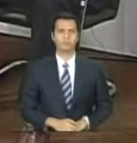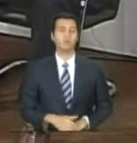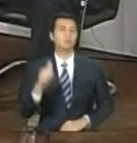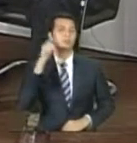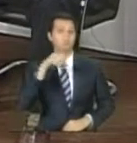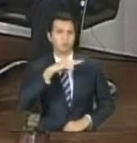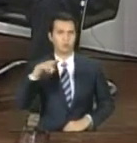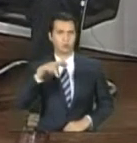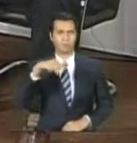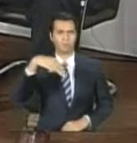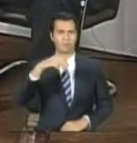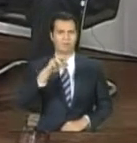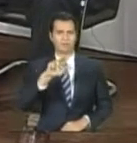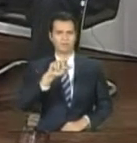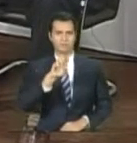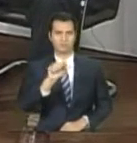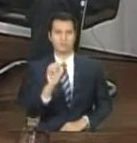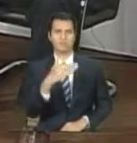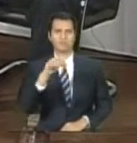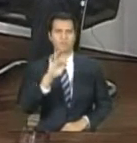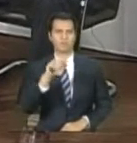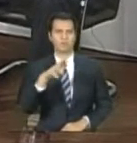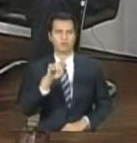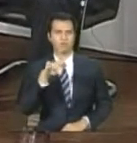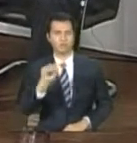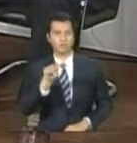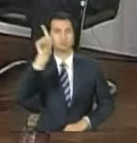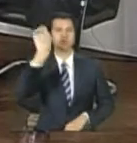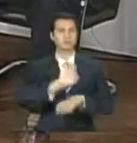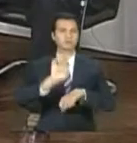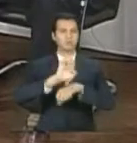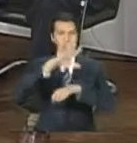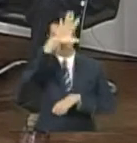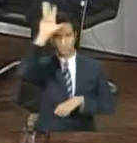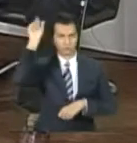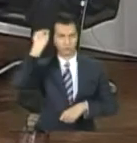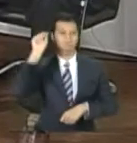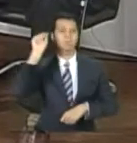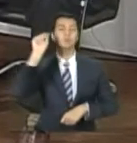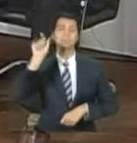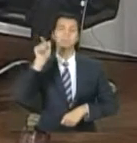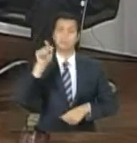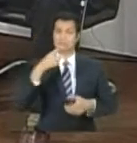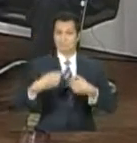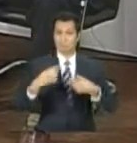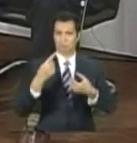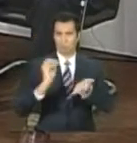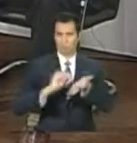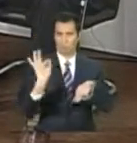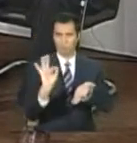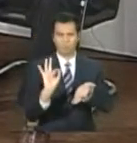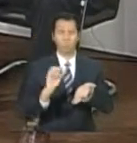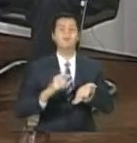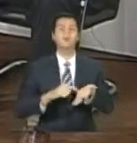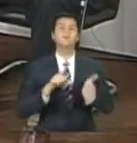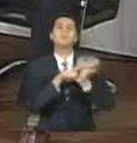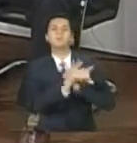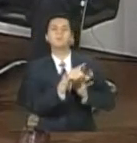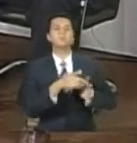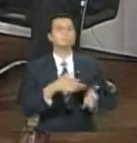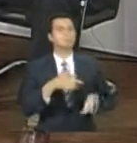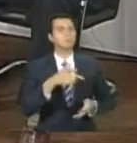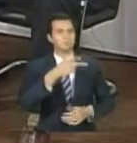Fernandes. Marisa, acho que é Fernanda. Marisa Fernandes de Mato Grosso, não colocou a cidade. Os gestores municipais podem